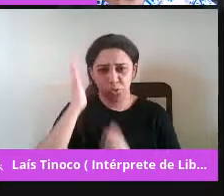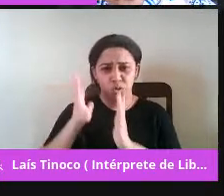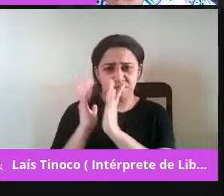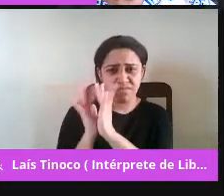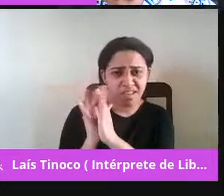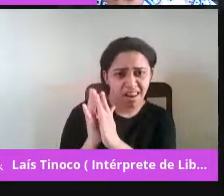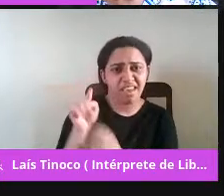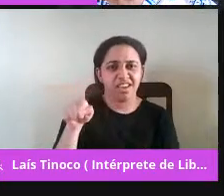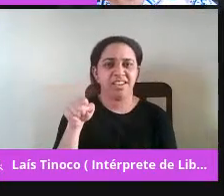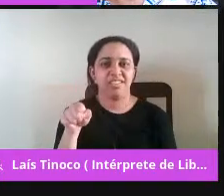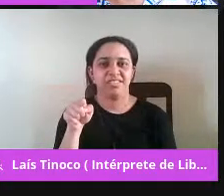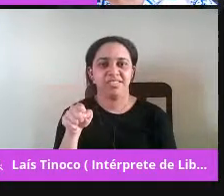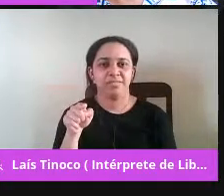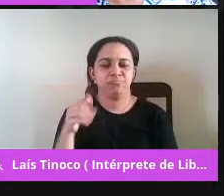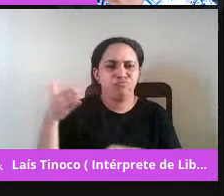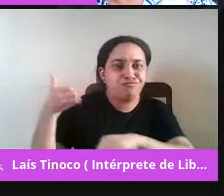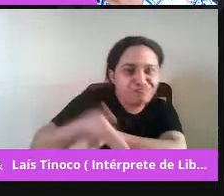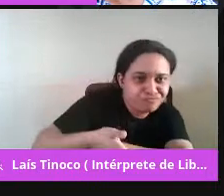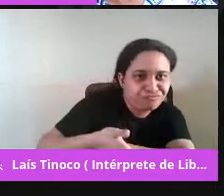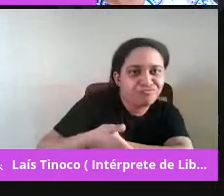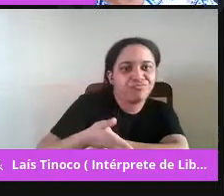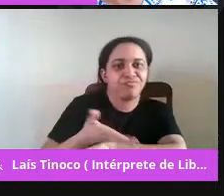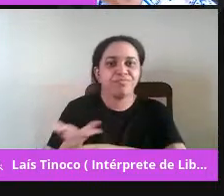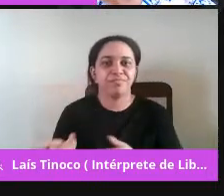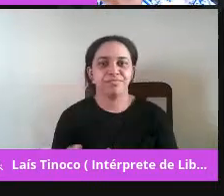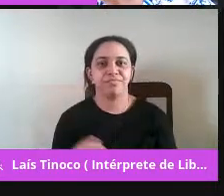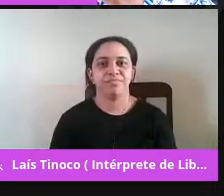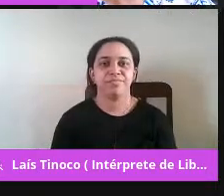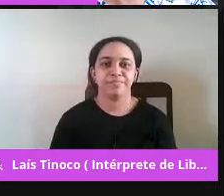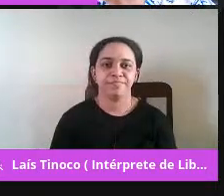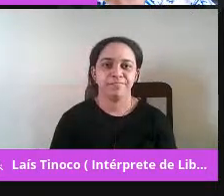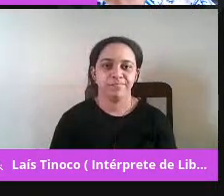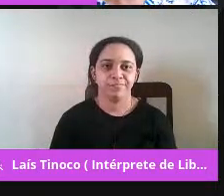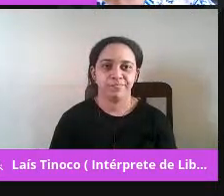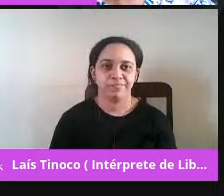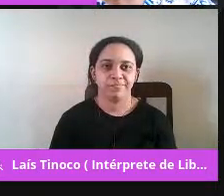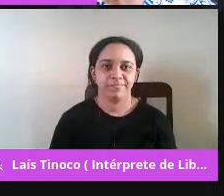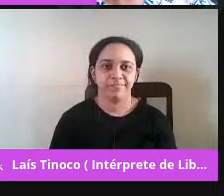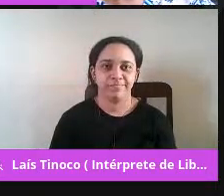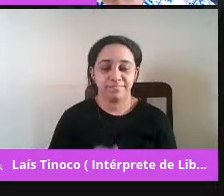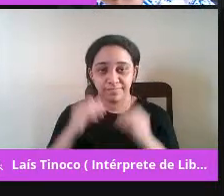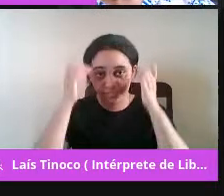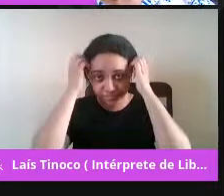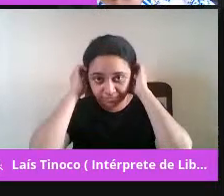fumenga daqui. Foi bom que ele é metido a rabequista.